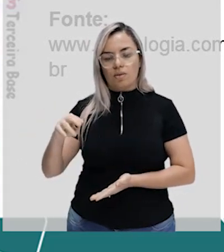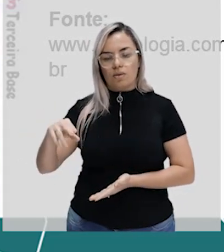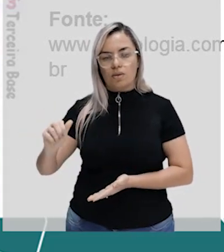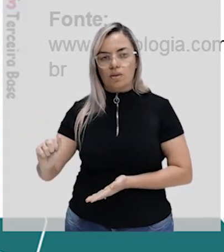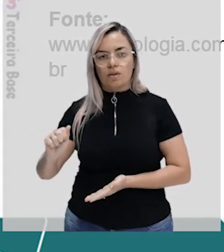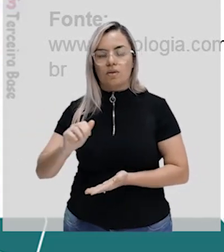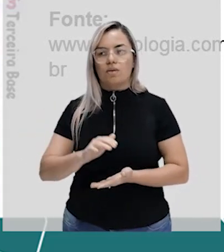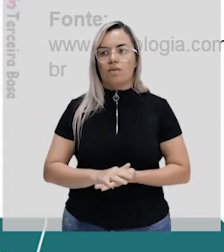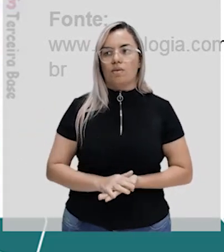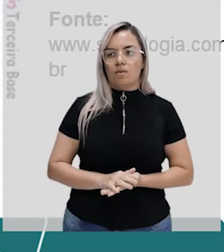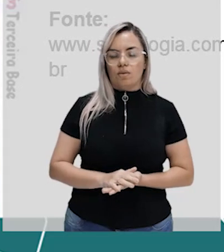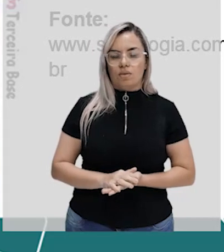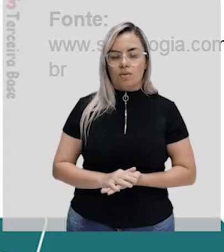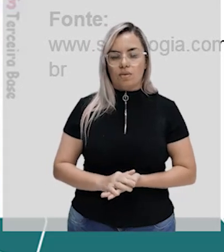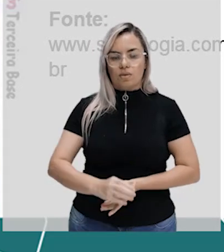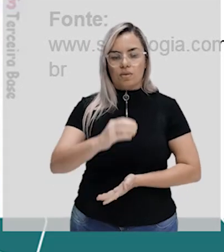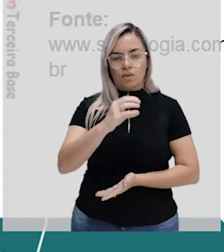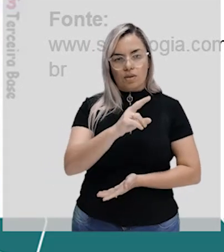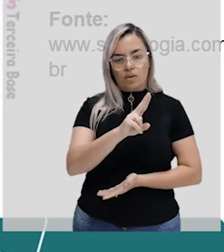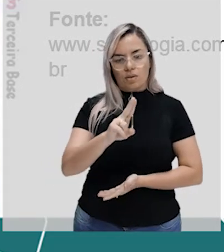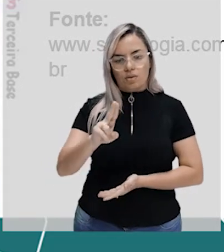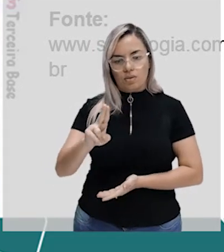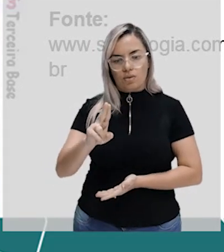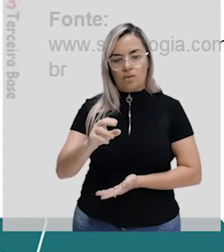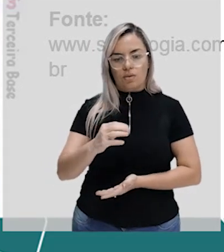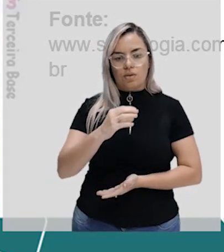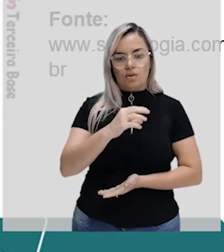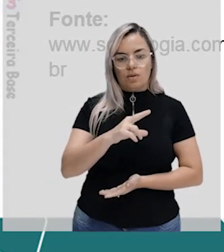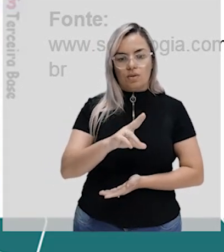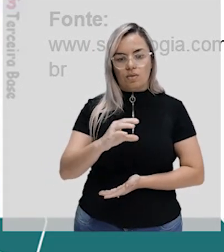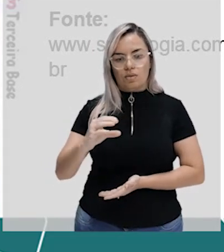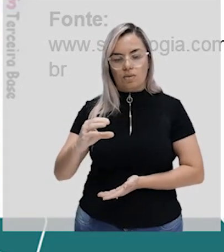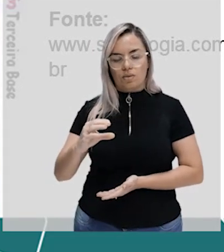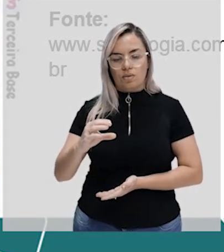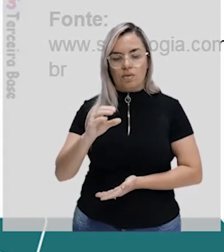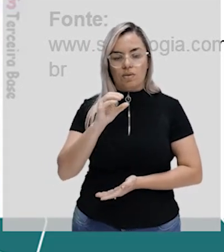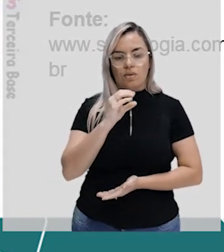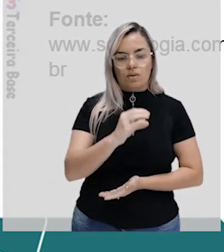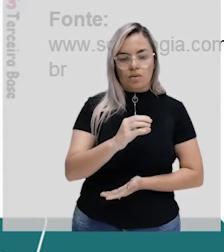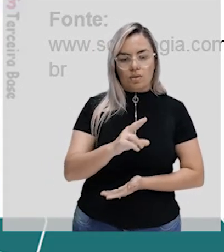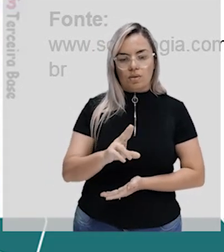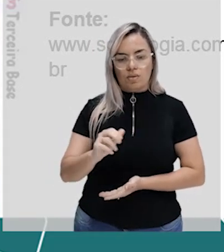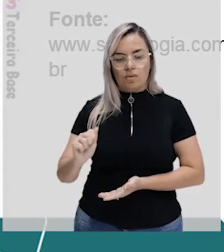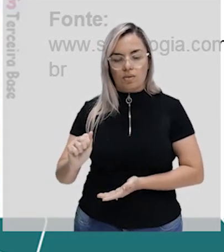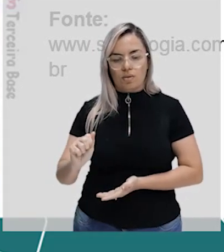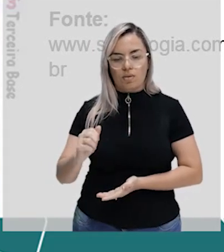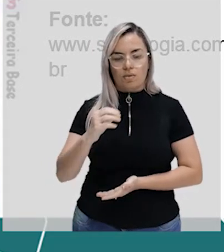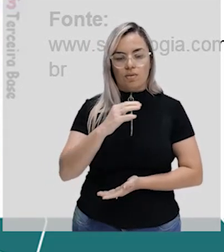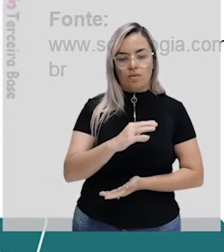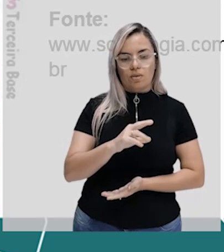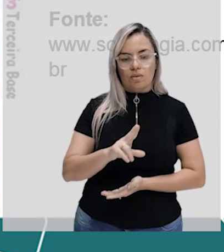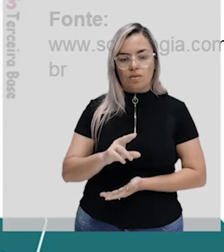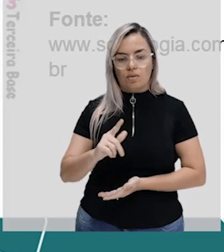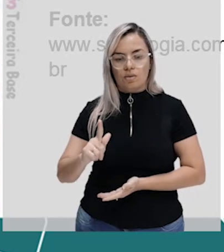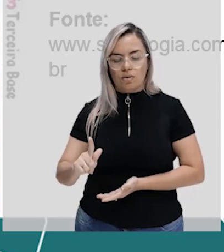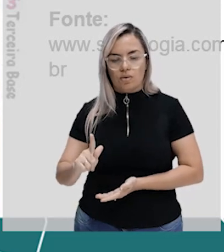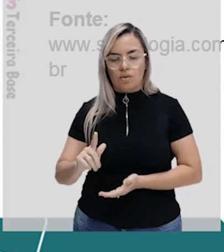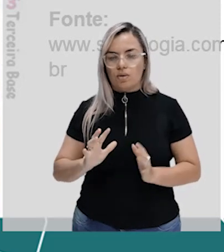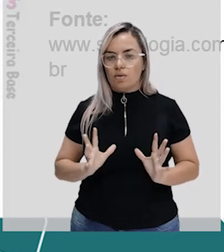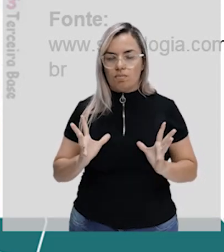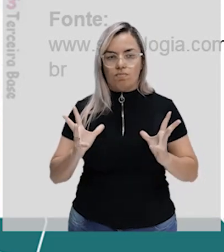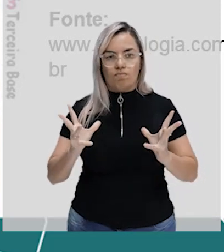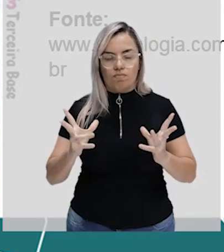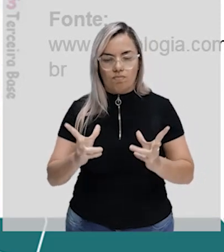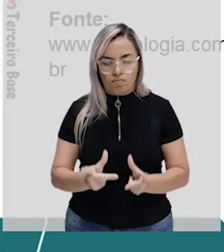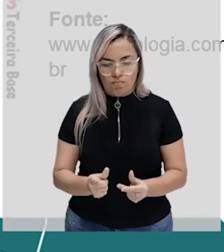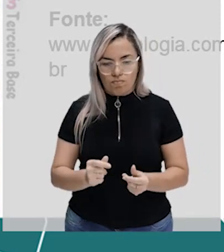que CUU, CUC, CUA e CUG, todas